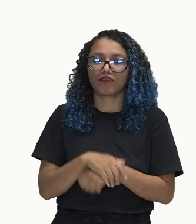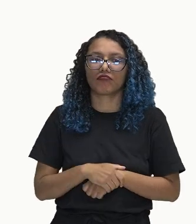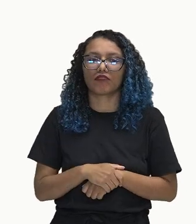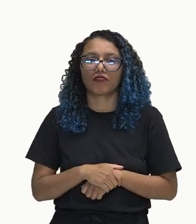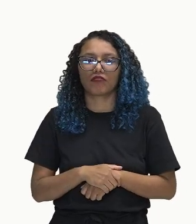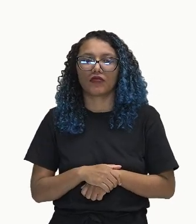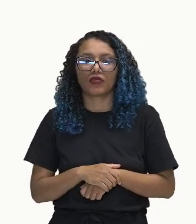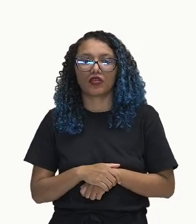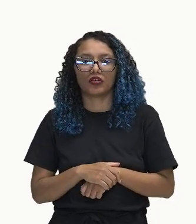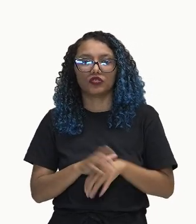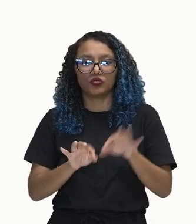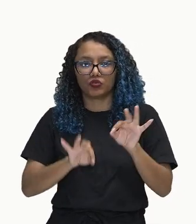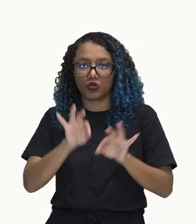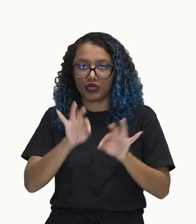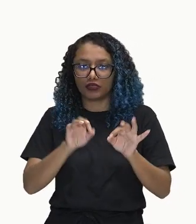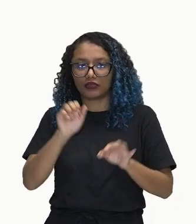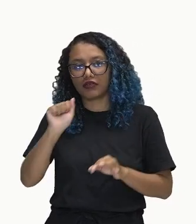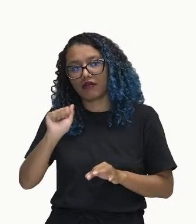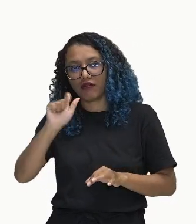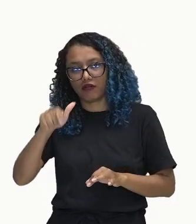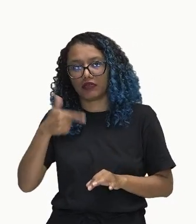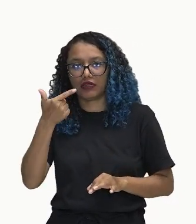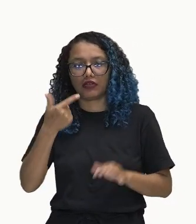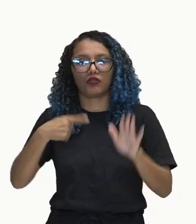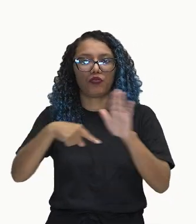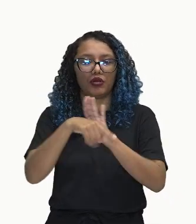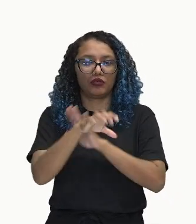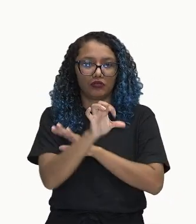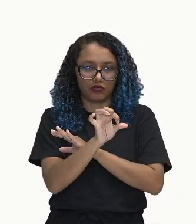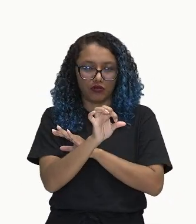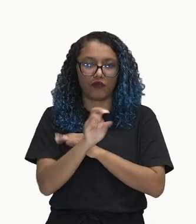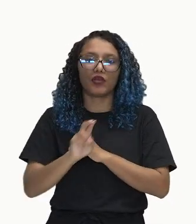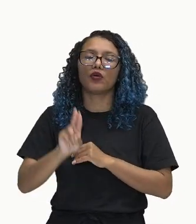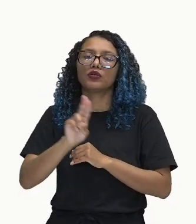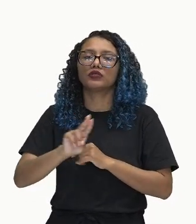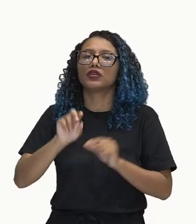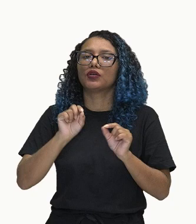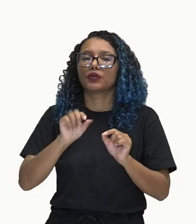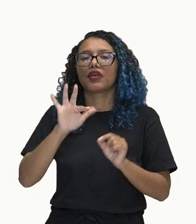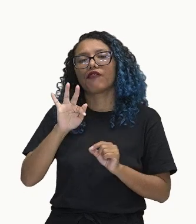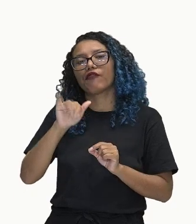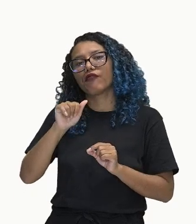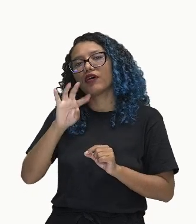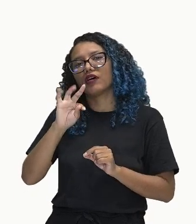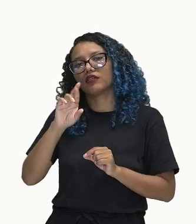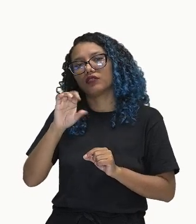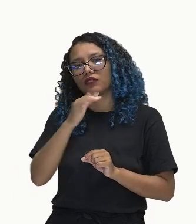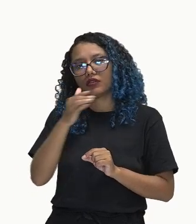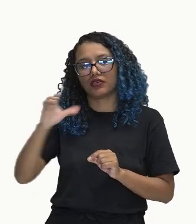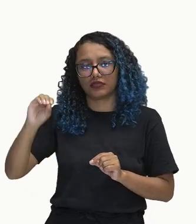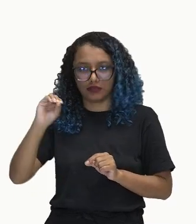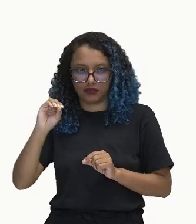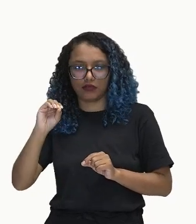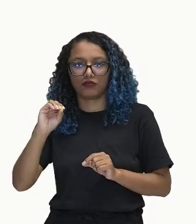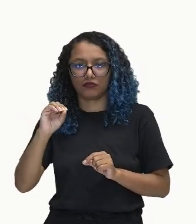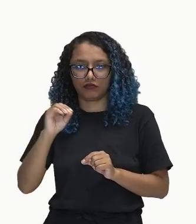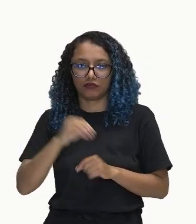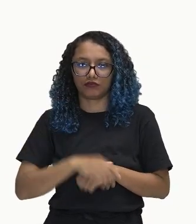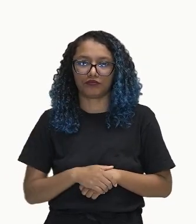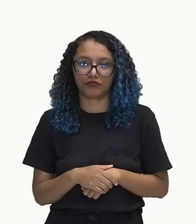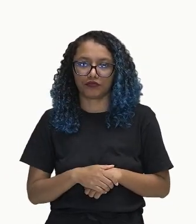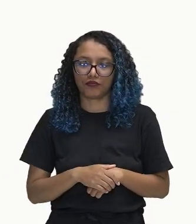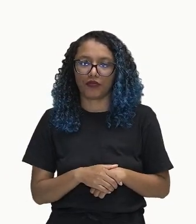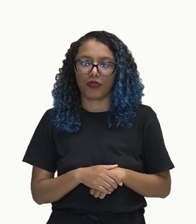ao quadrado menos 9, tá bom? Utilizando, logicamente, a fatoração por meio da diferença entre